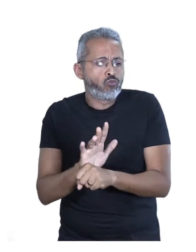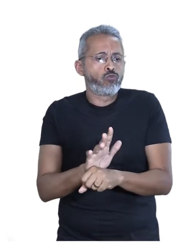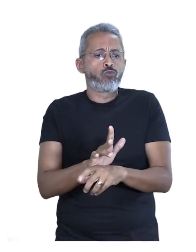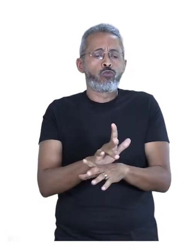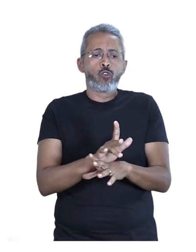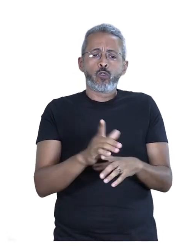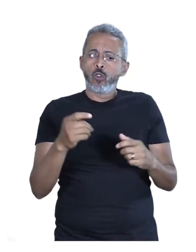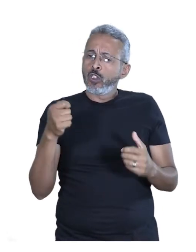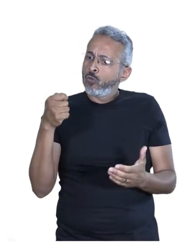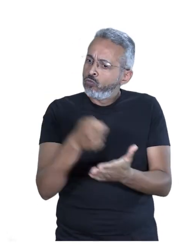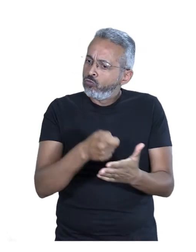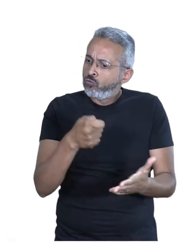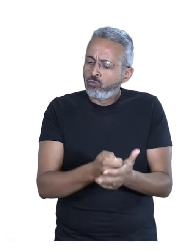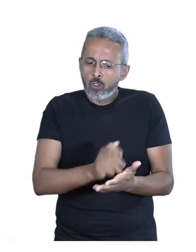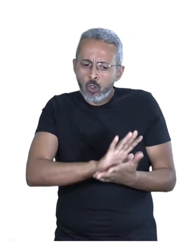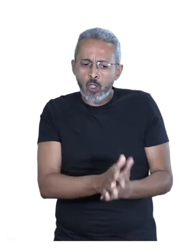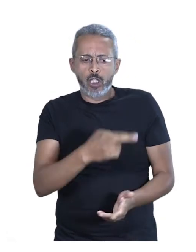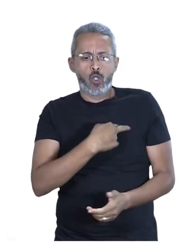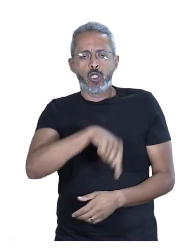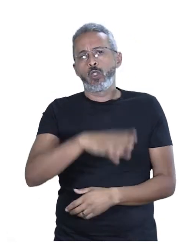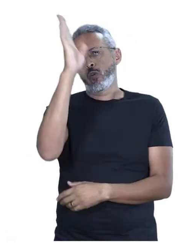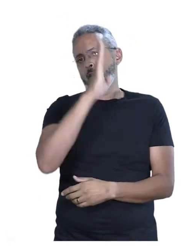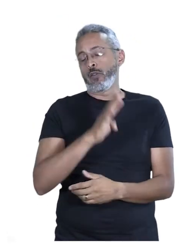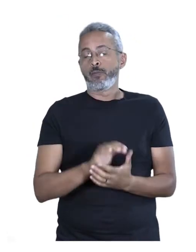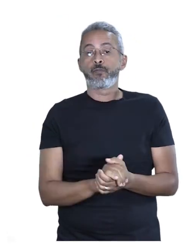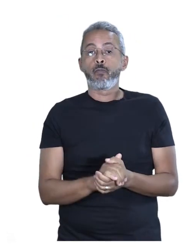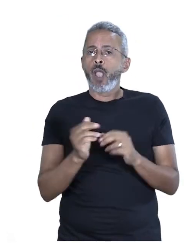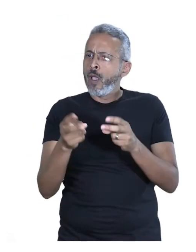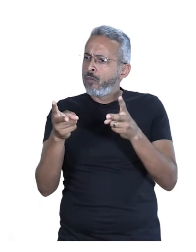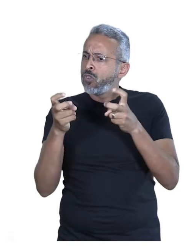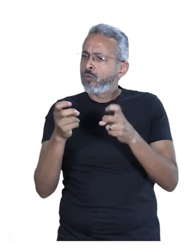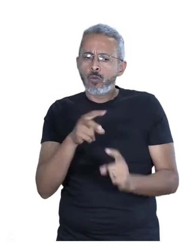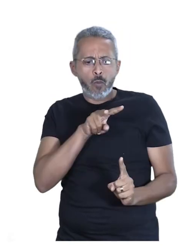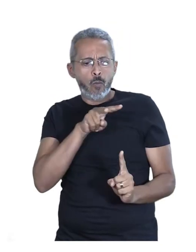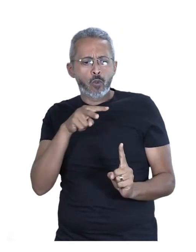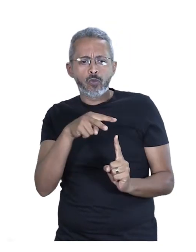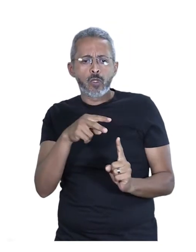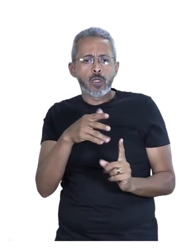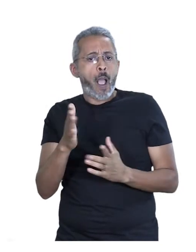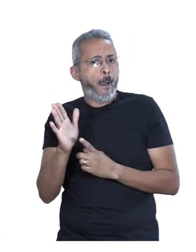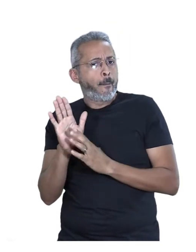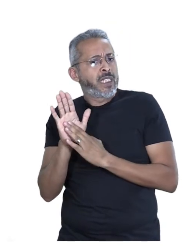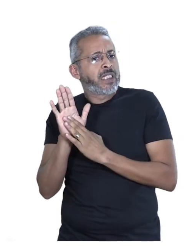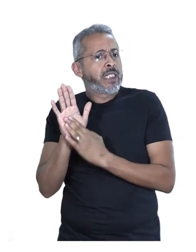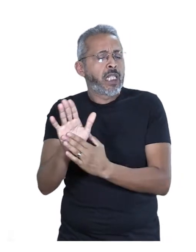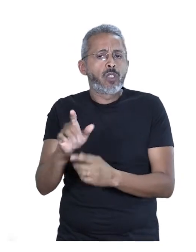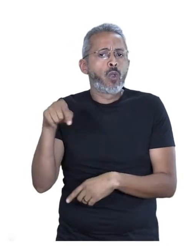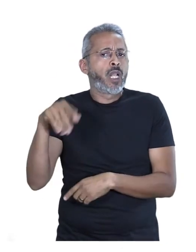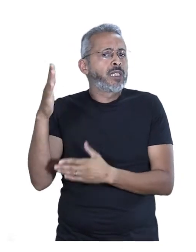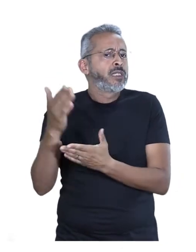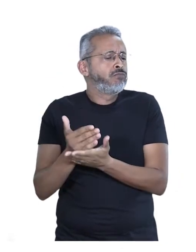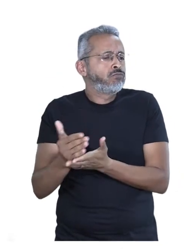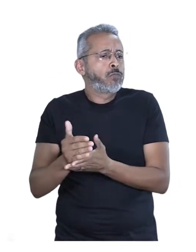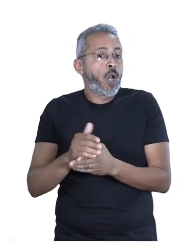intolerância religiosa no Brasil. Perceberam como o ponto de vista apresentado lá na introdução ficou mais